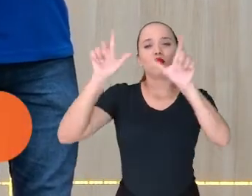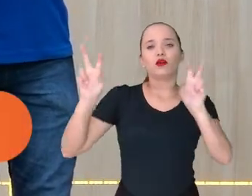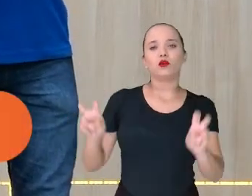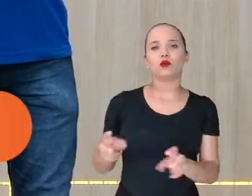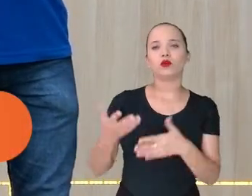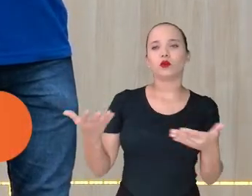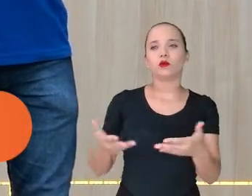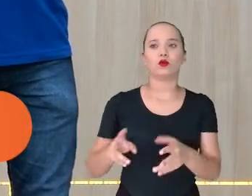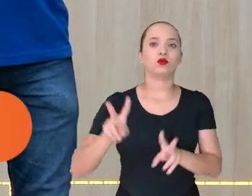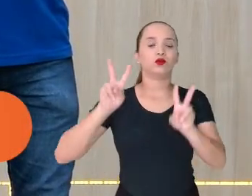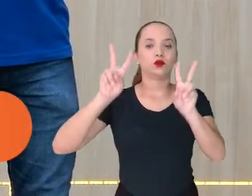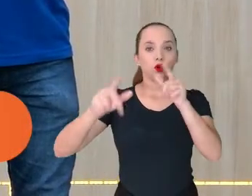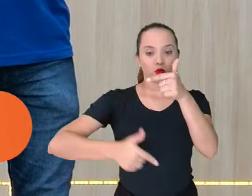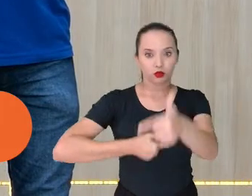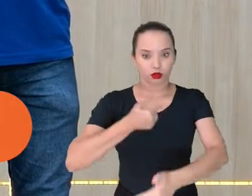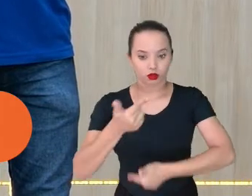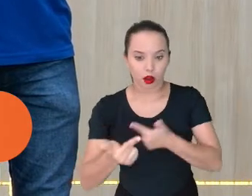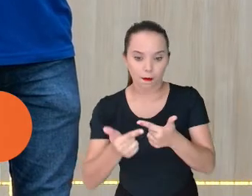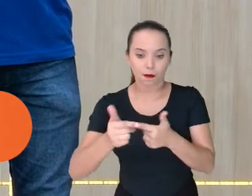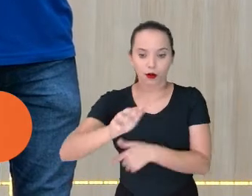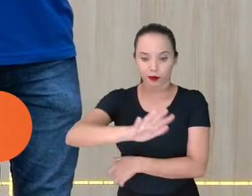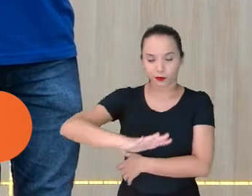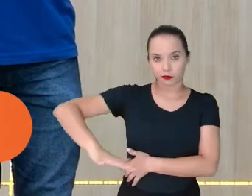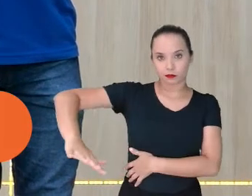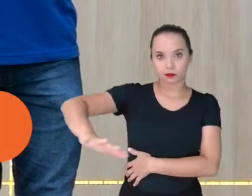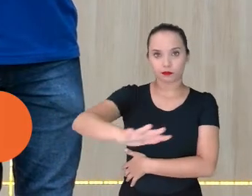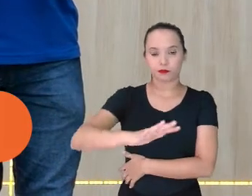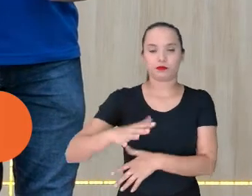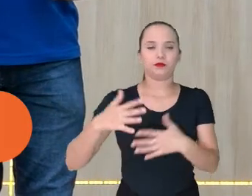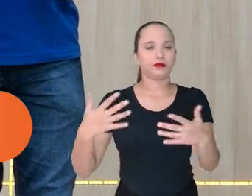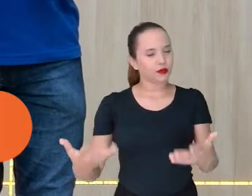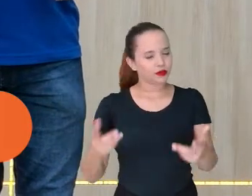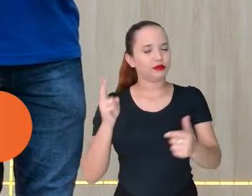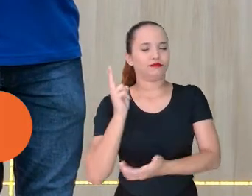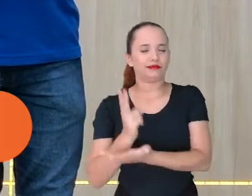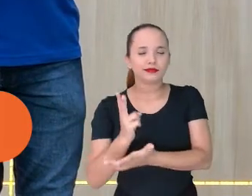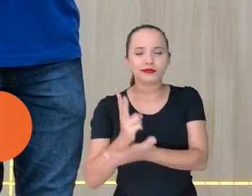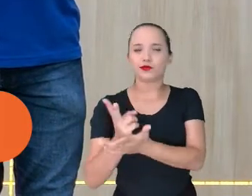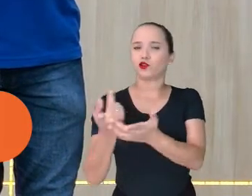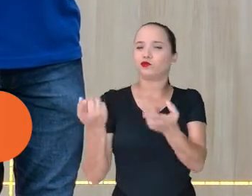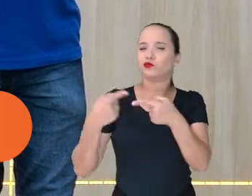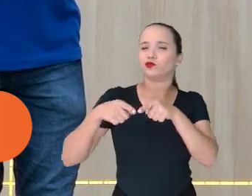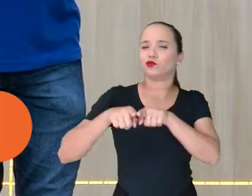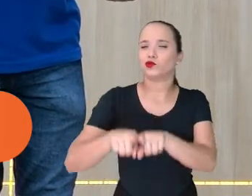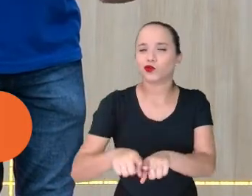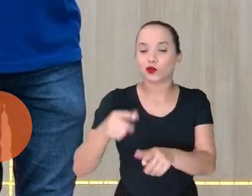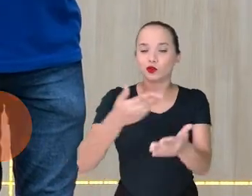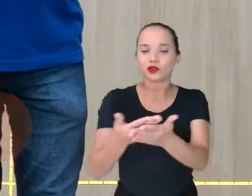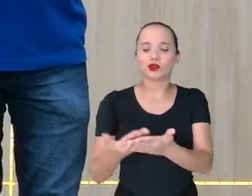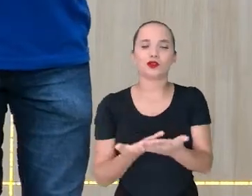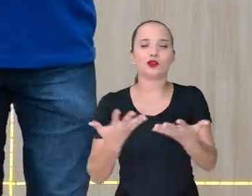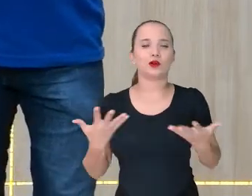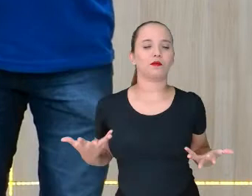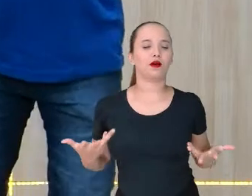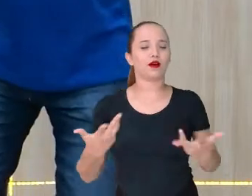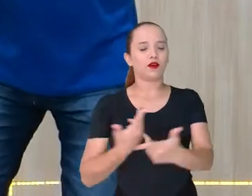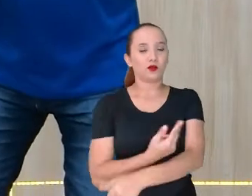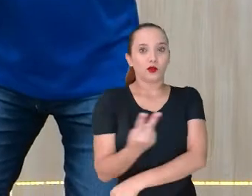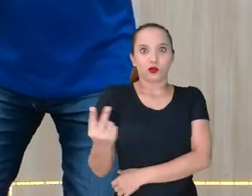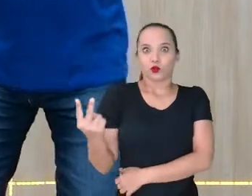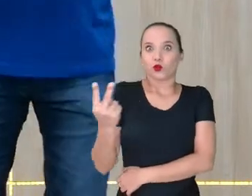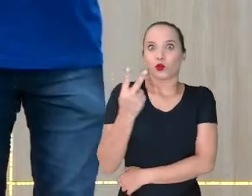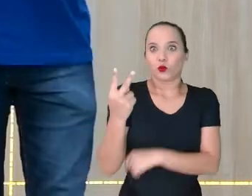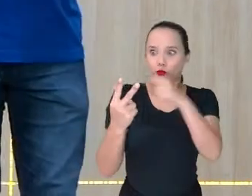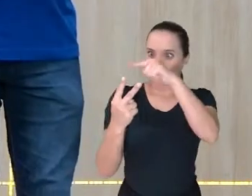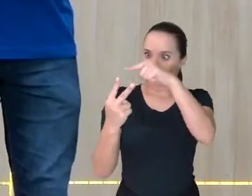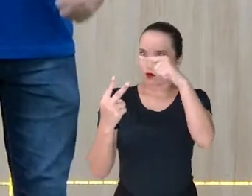ambiente. E, para variar, a gente sempre muito bem acompanhado nessas aulas maravilhosas. Eu trago hoje